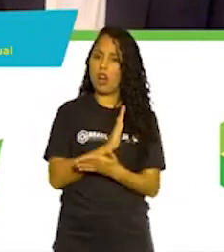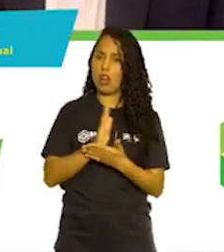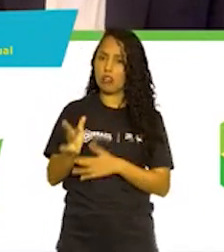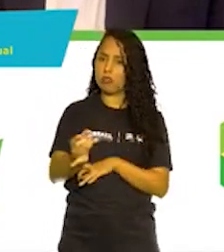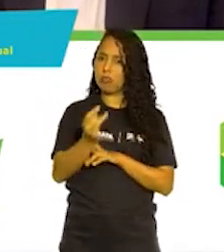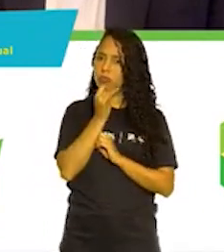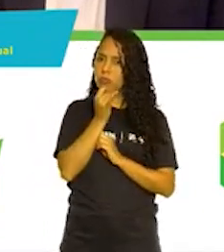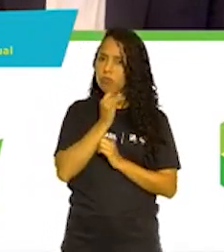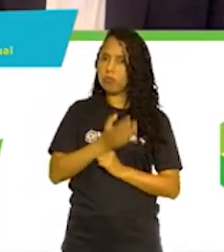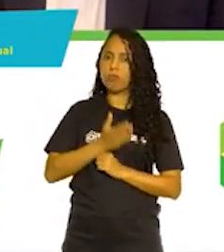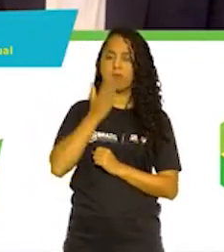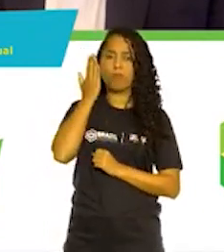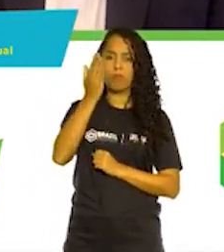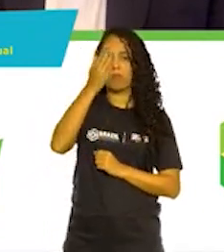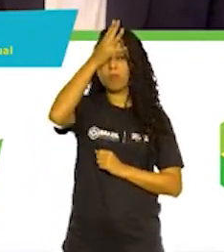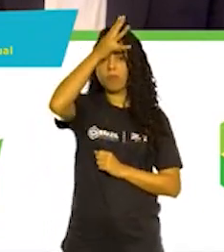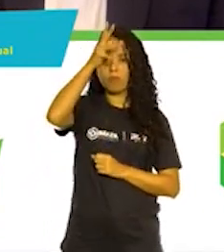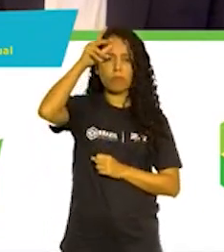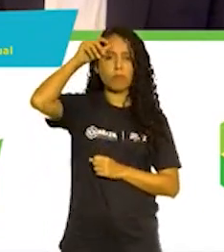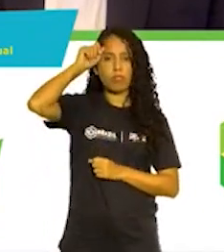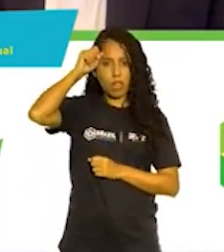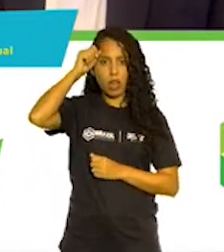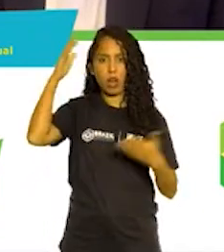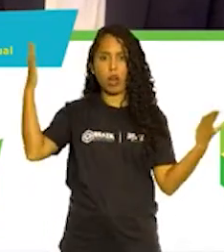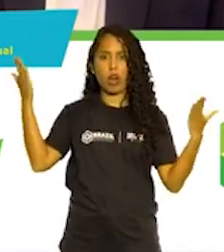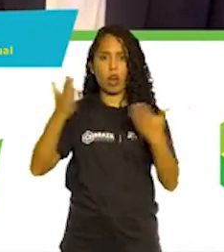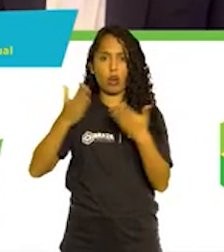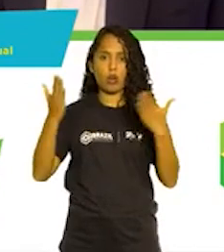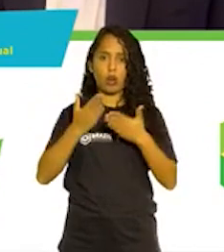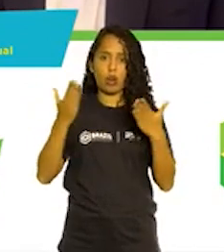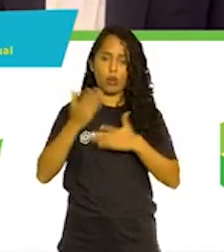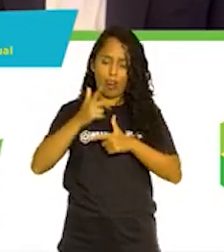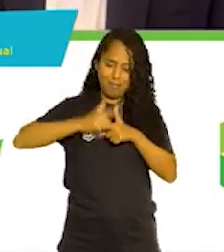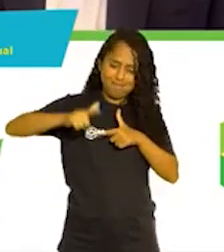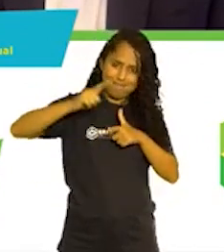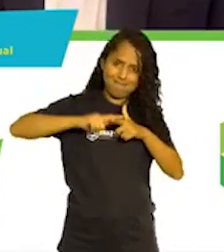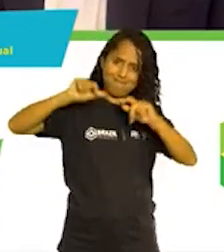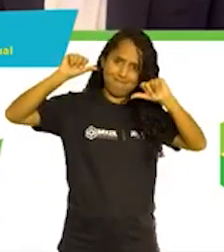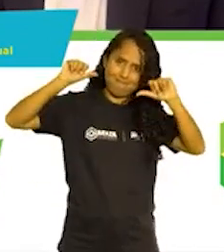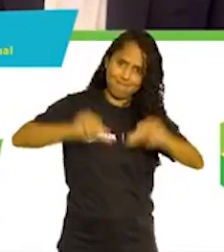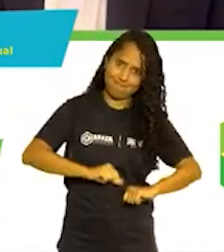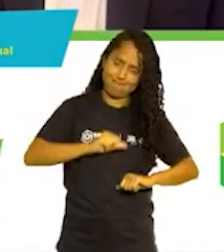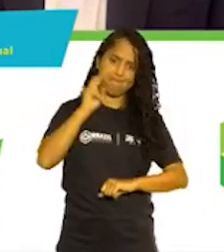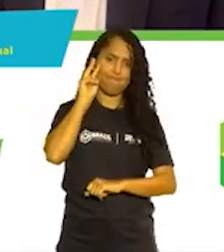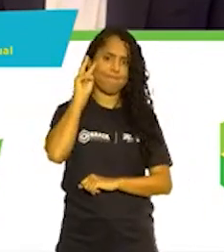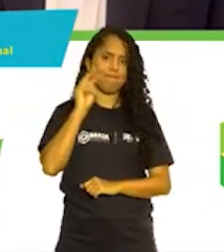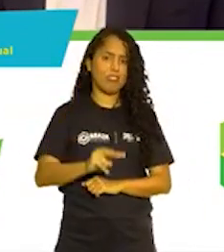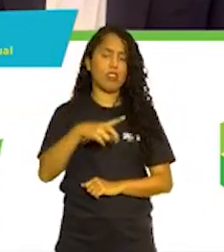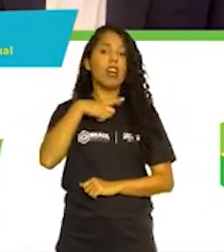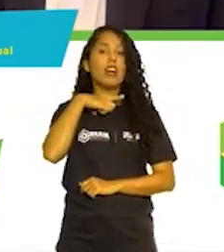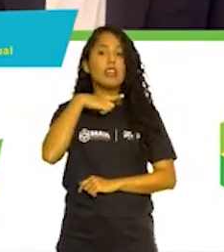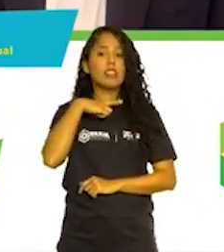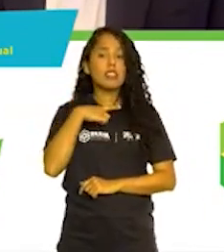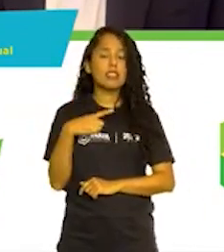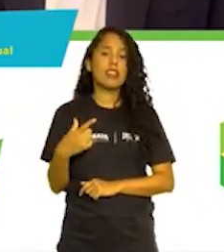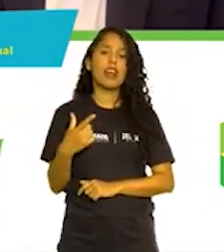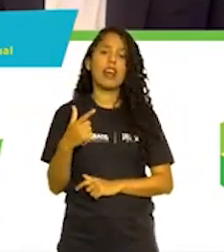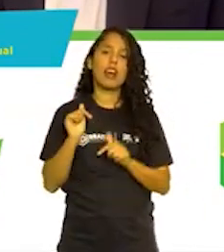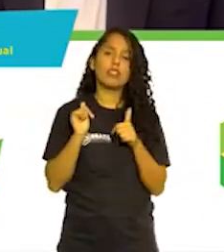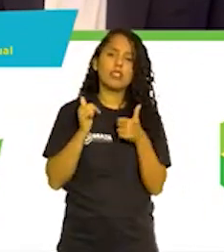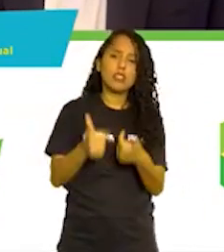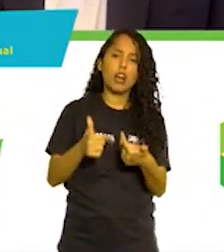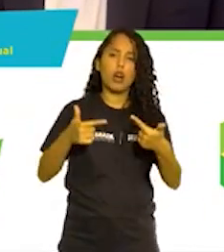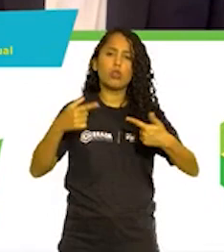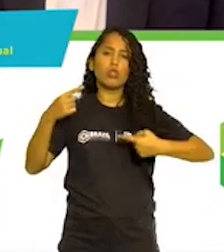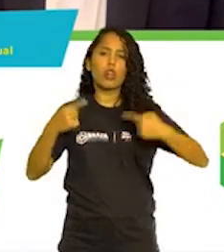né, diante da tragédia que se vive, nós temos visto ações e diálogos